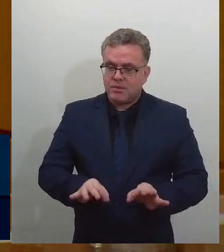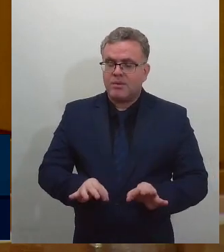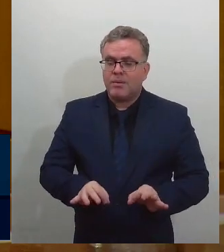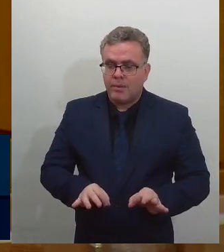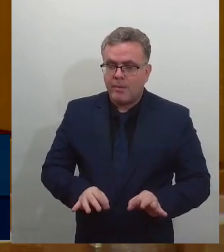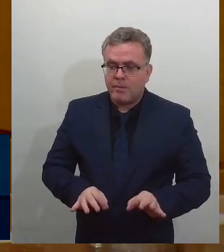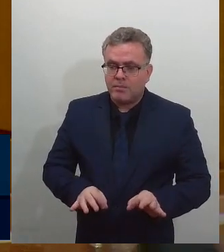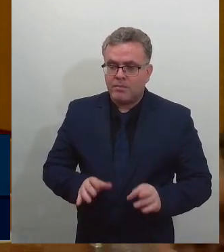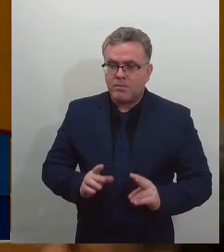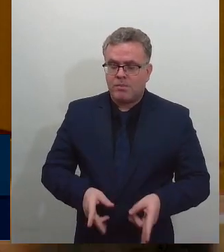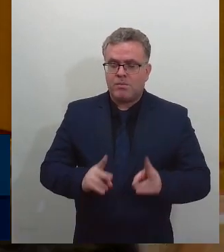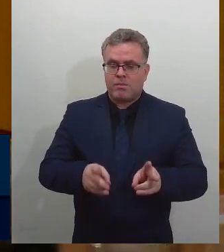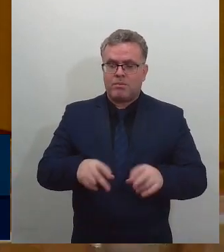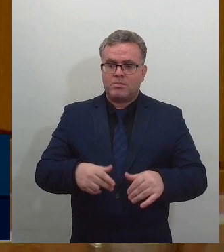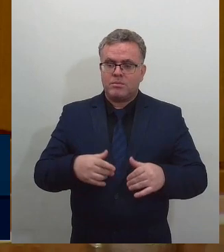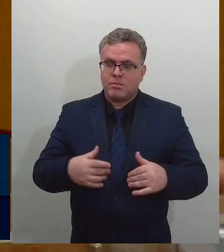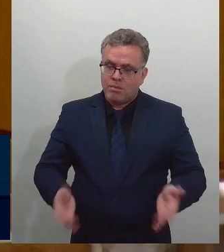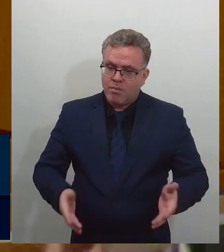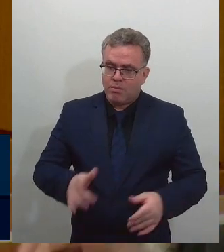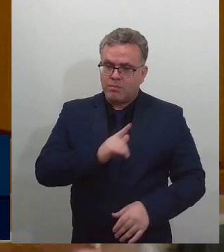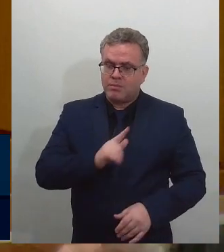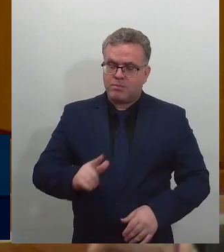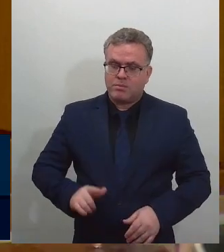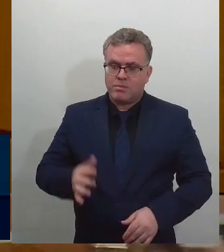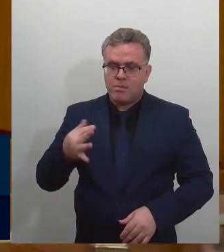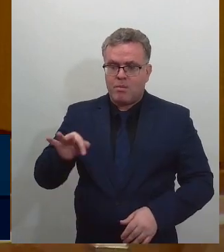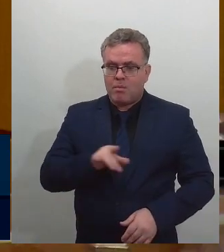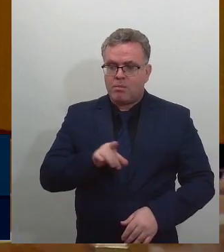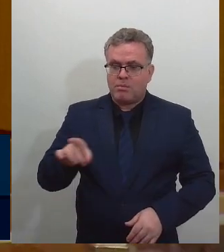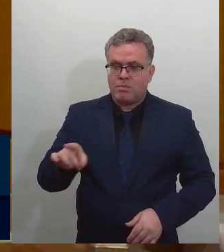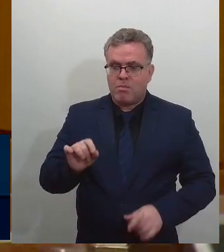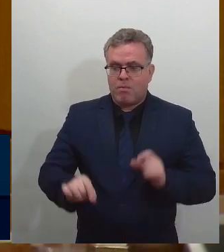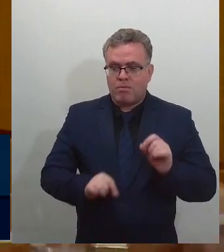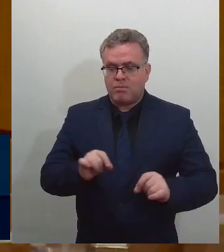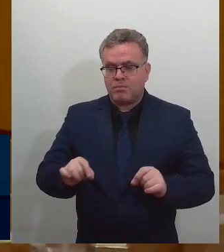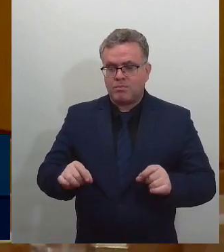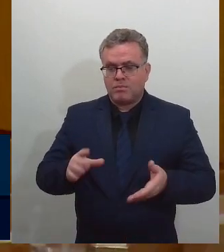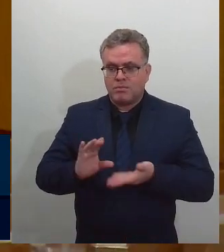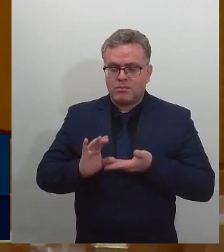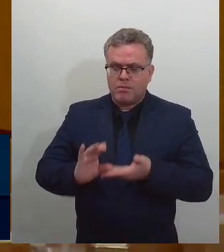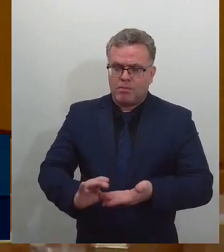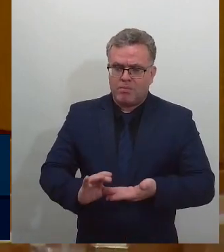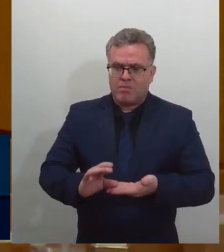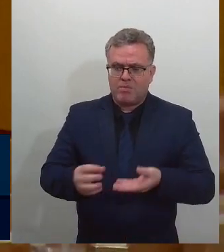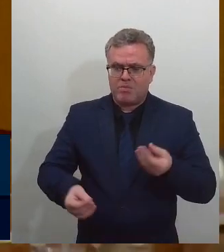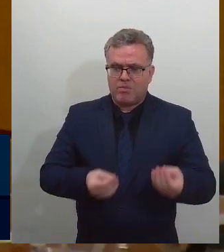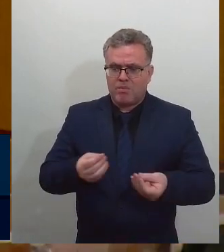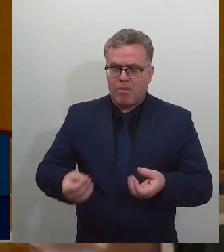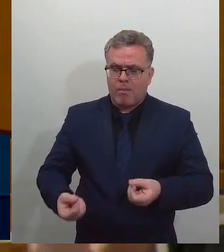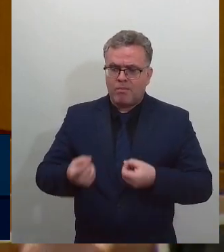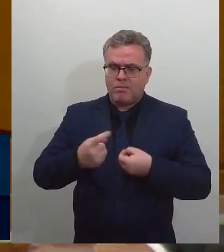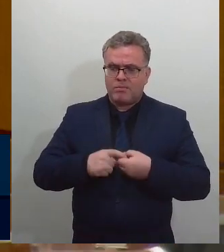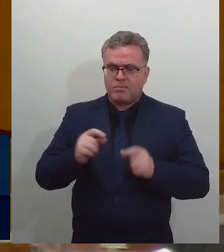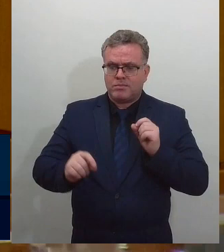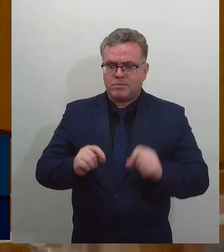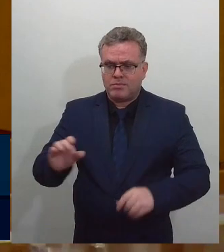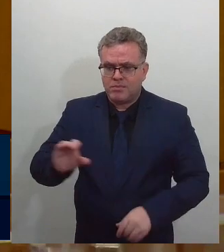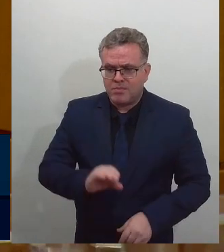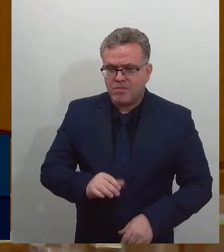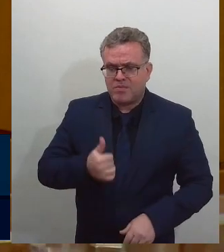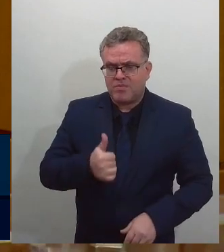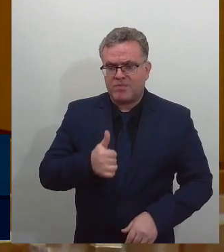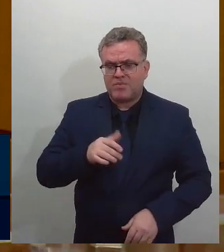o governo federal, né? E o investimento foi em torno de 105 milhões de